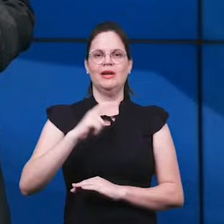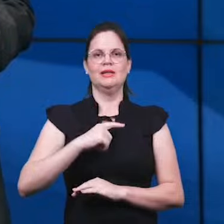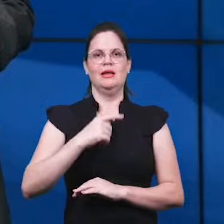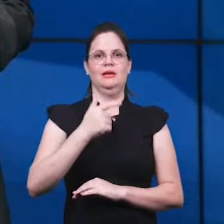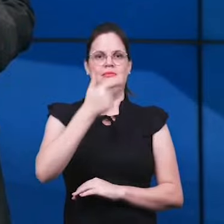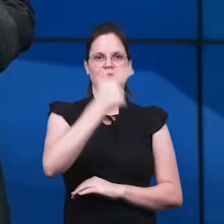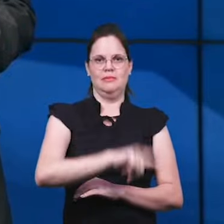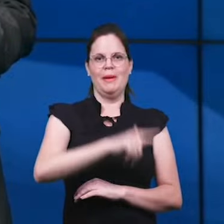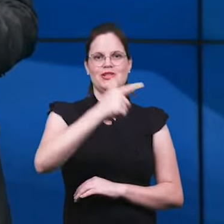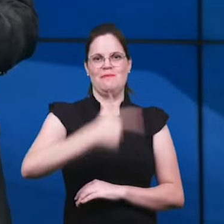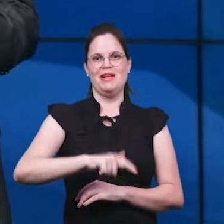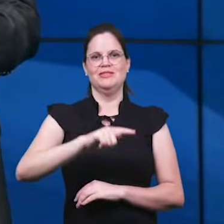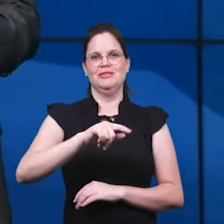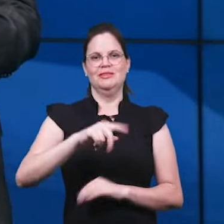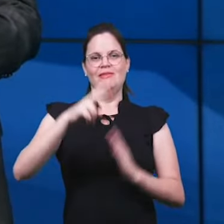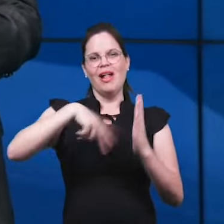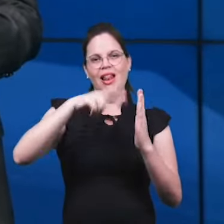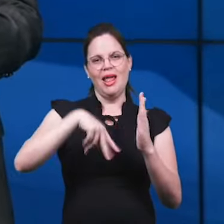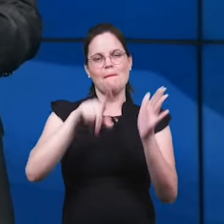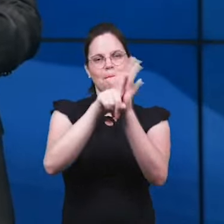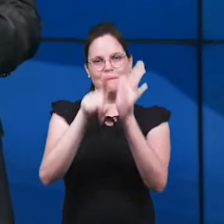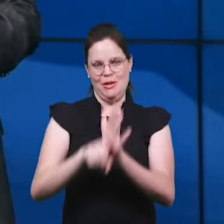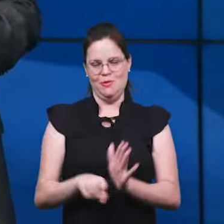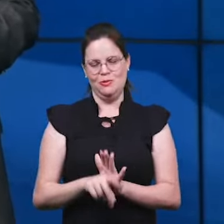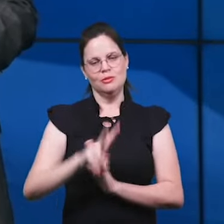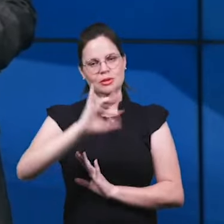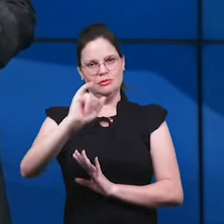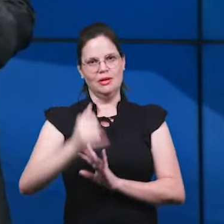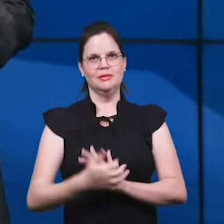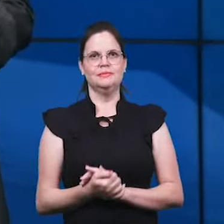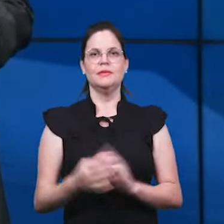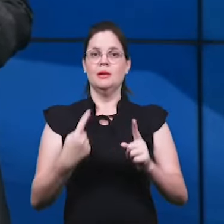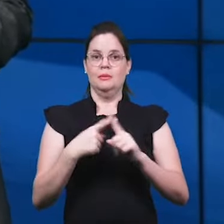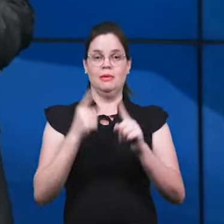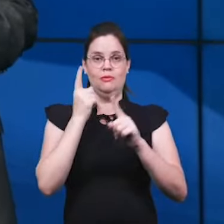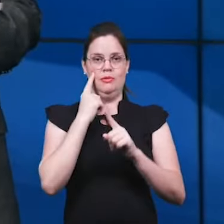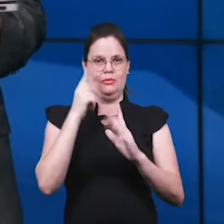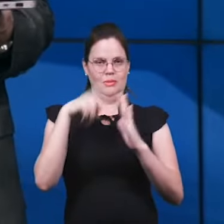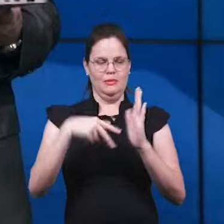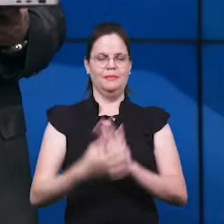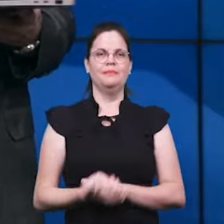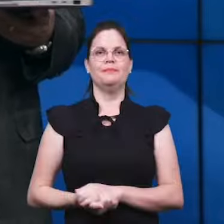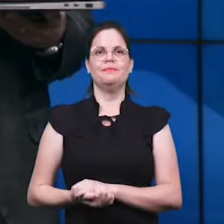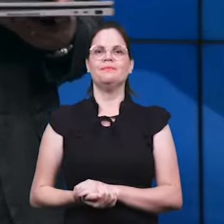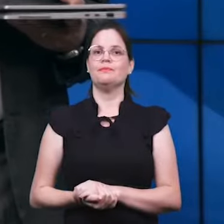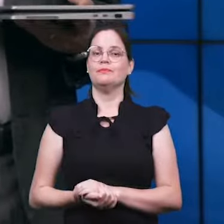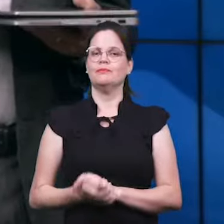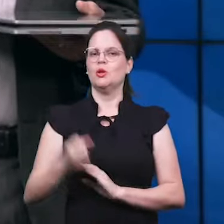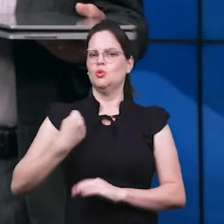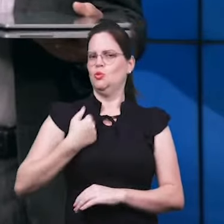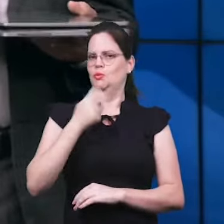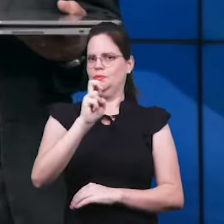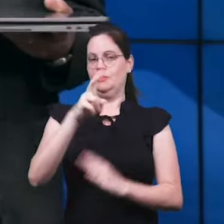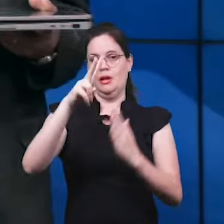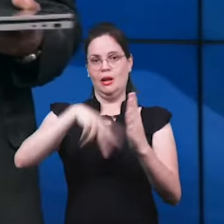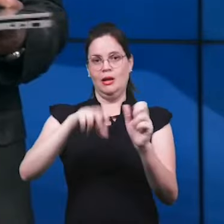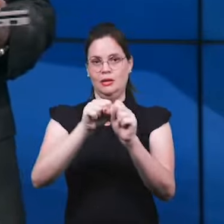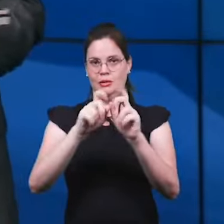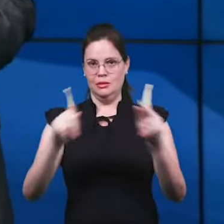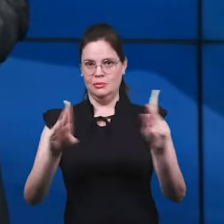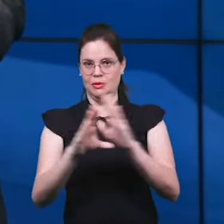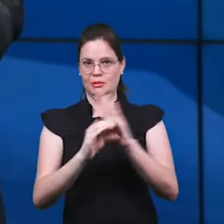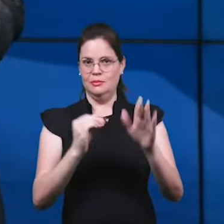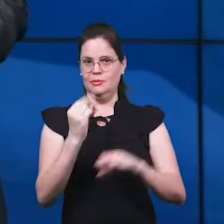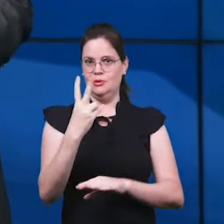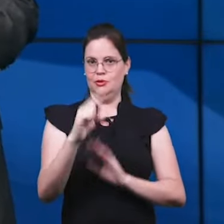pelas professoras, alguns casos aqui, né? Vai ser repetido, mas vamos ler. Ela diz assim, lendo Apocalipse capítulo 2,